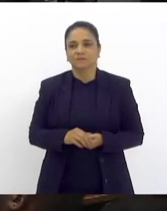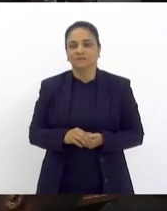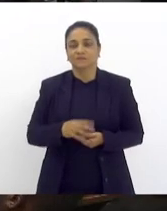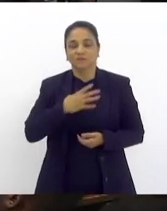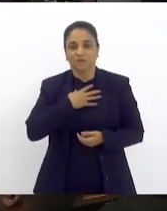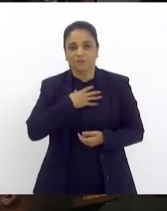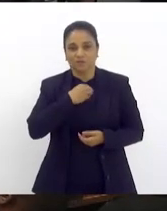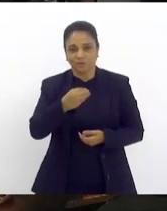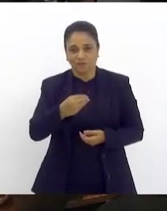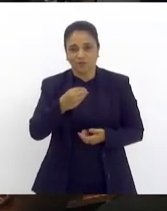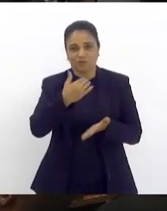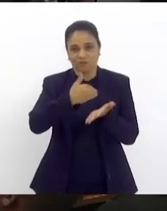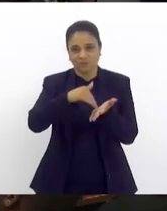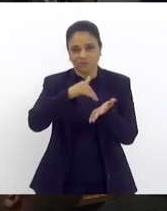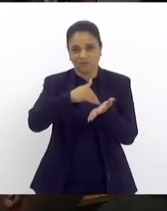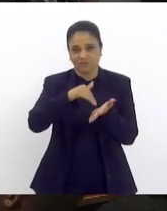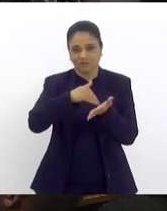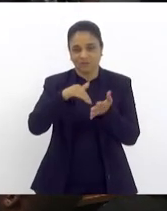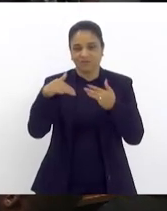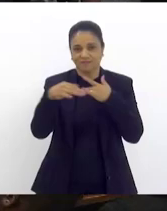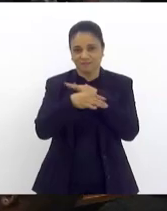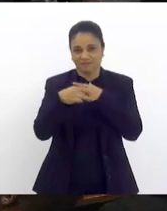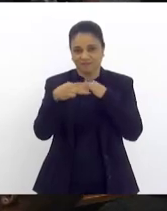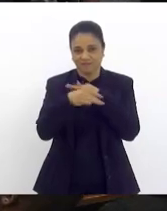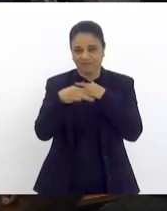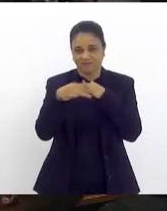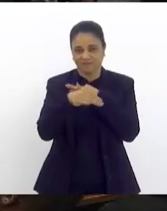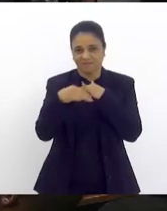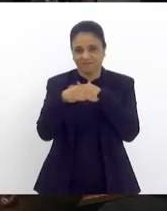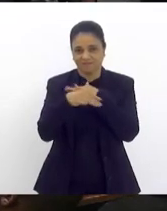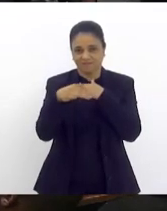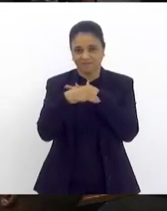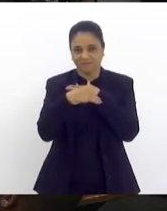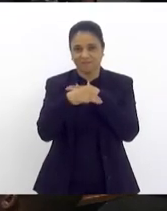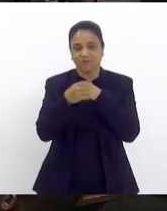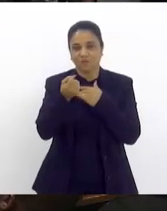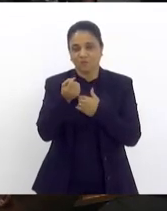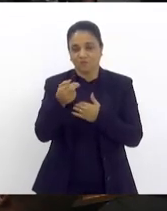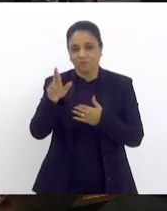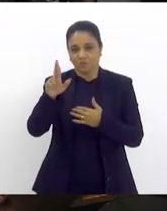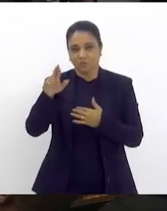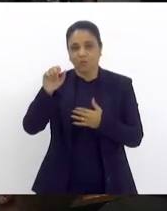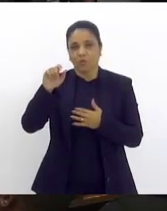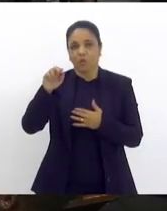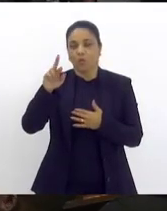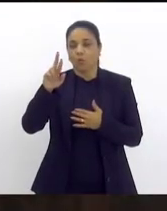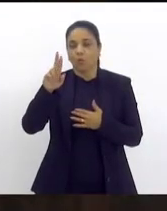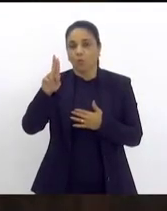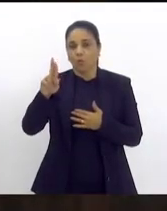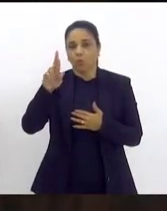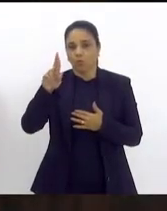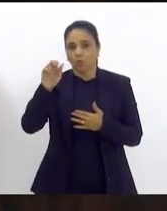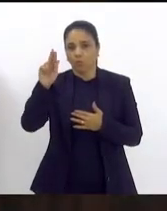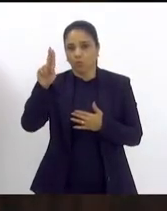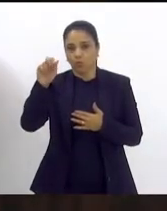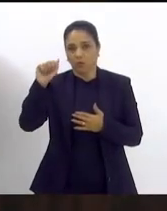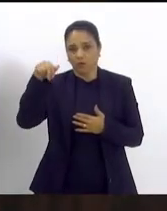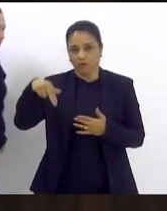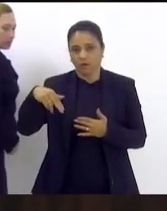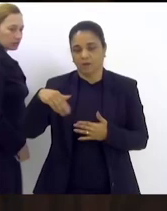Filho do secretário das Cidades, do Dr. Uruan Júnior, querido amigo.